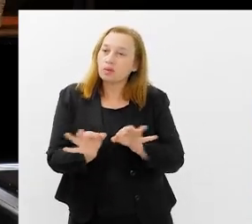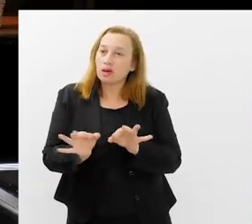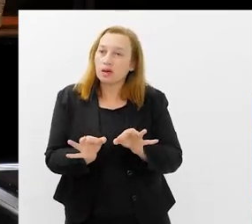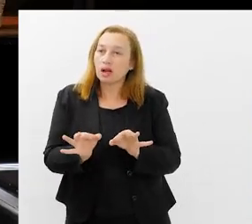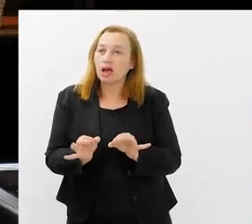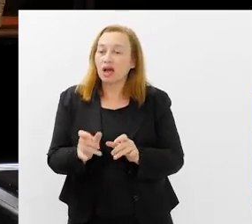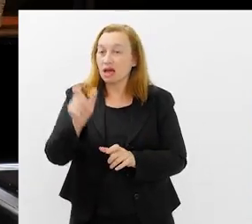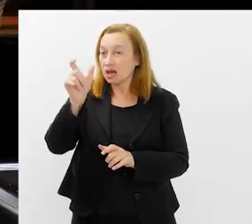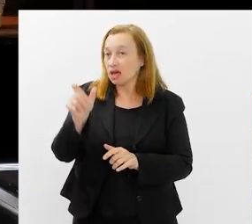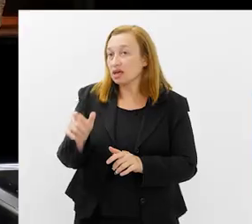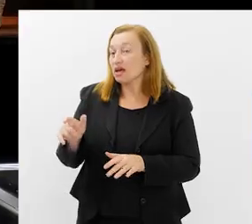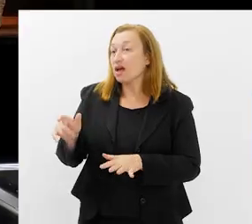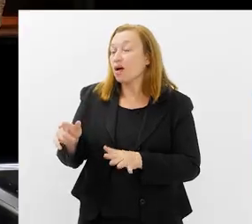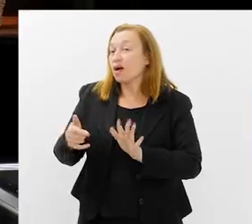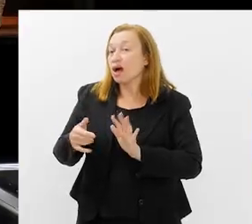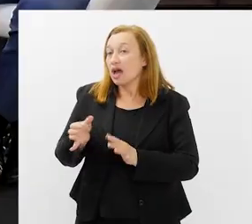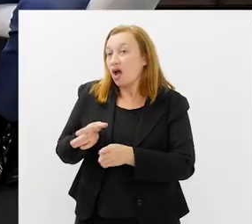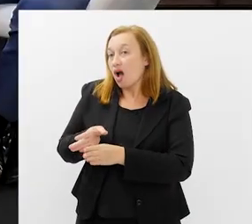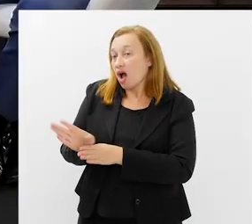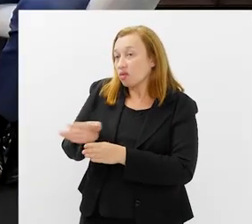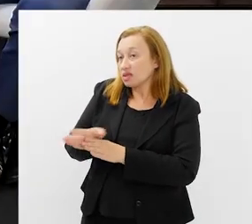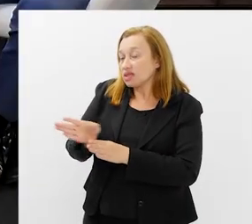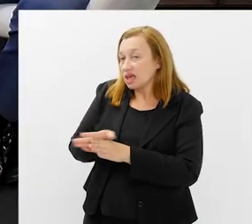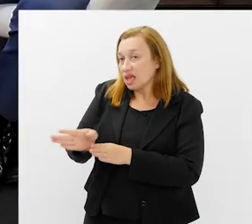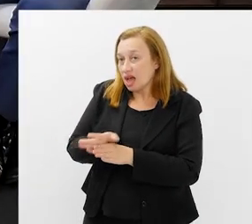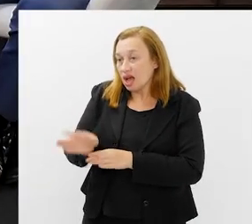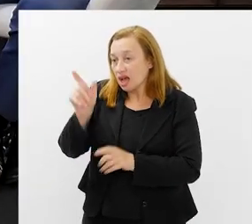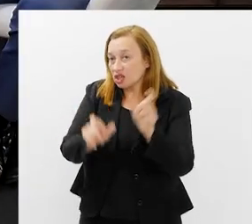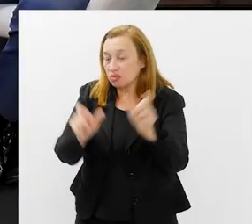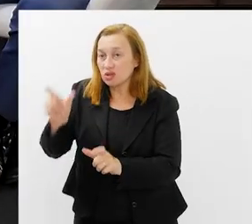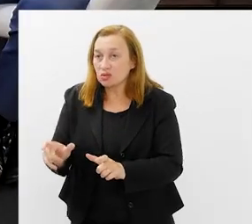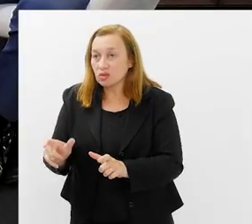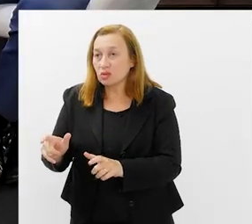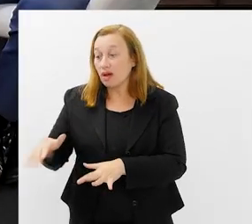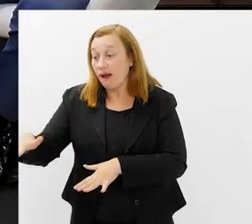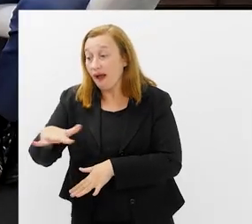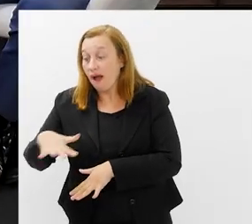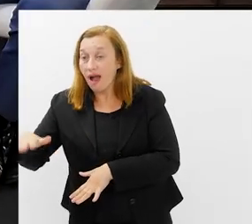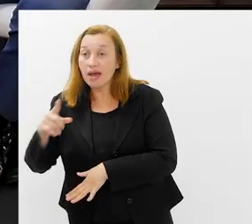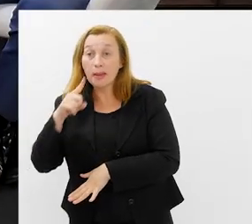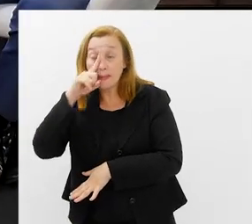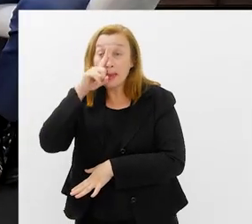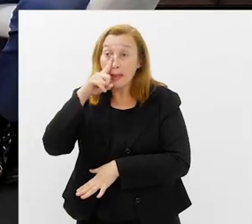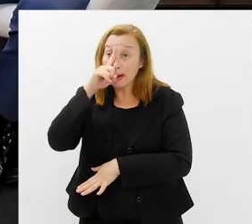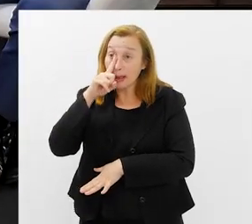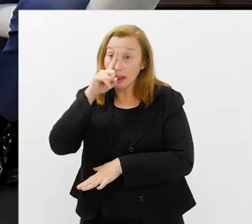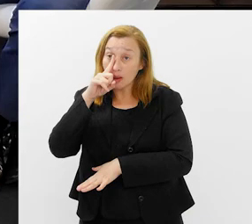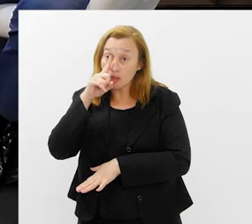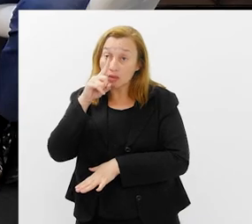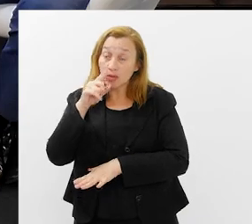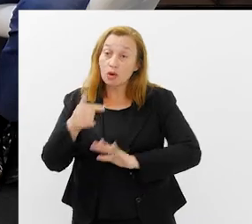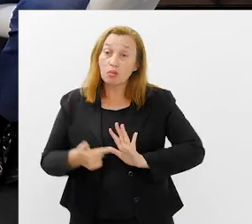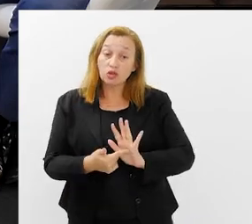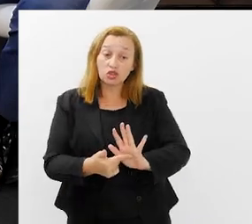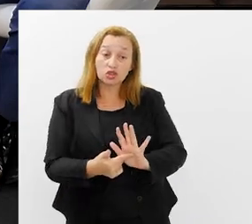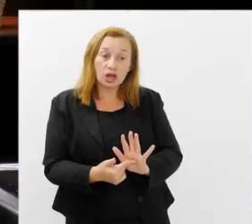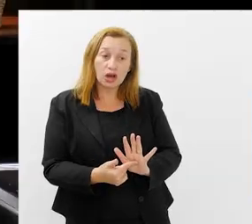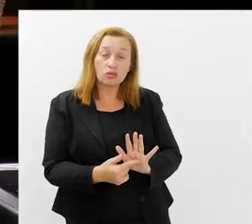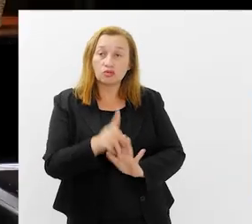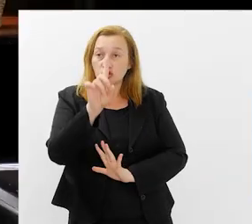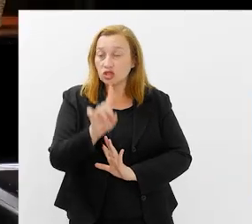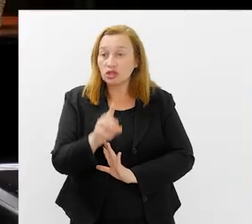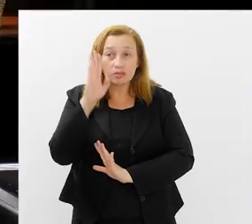certo modo, propiciar essas pessoas, quando em áreas de risco, colocar, dotando elas de direito à moradia, não é? E dotando-as dos